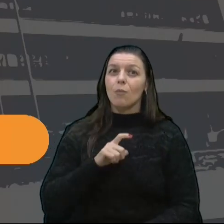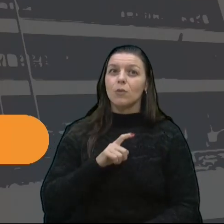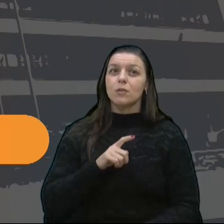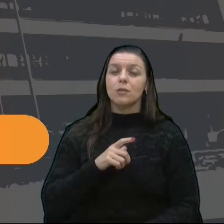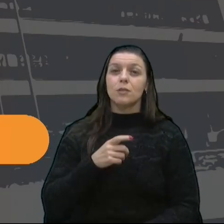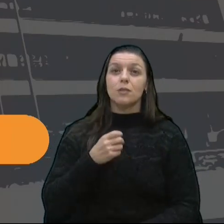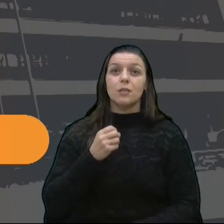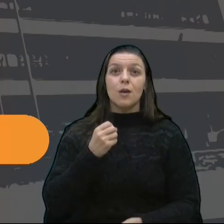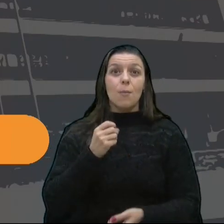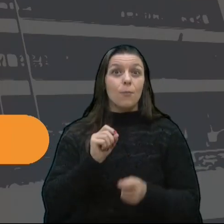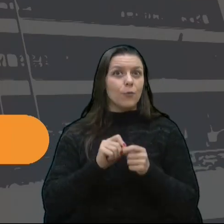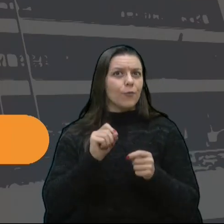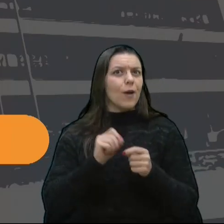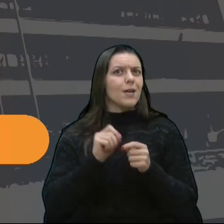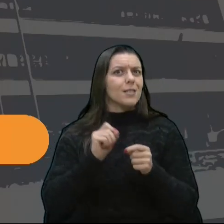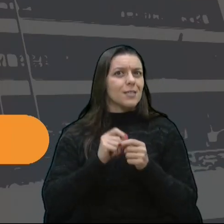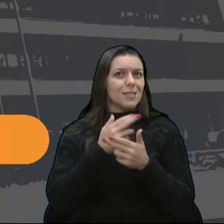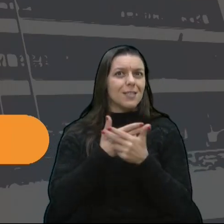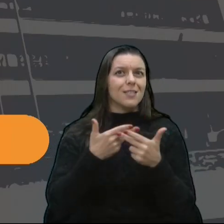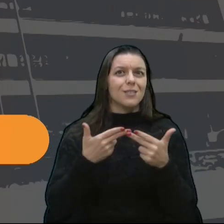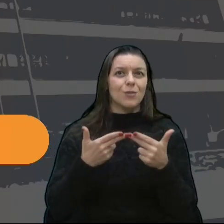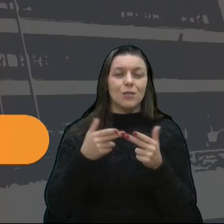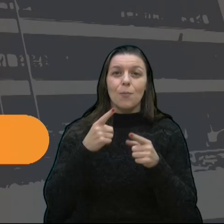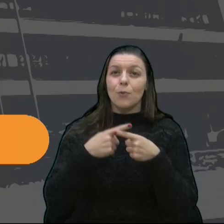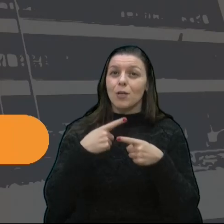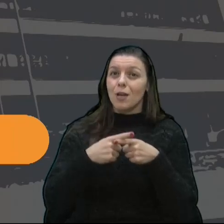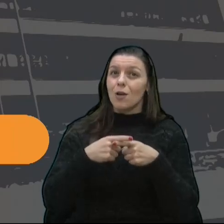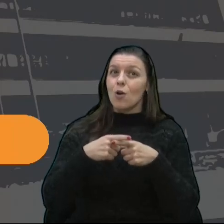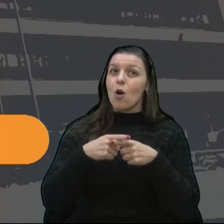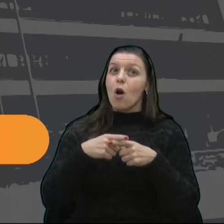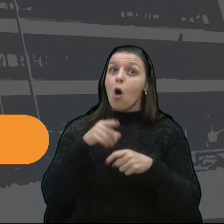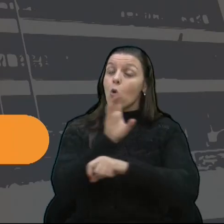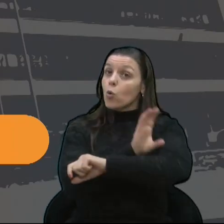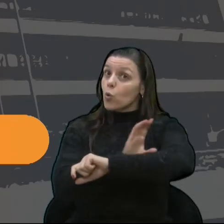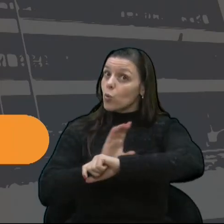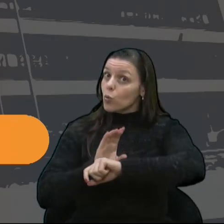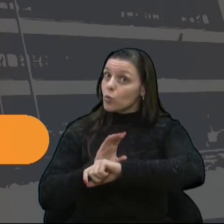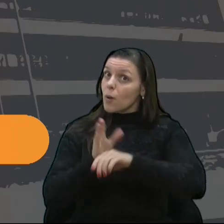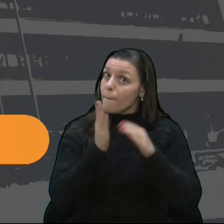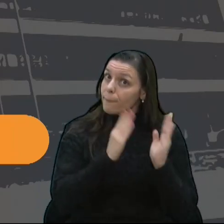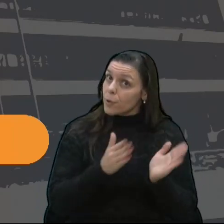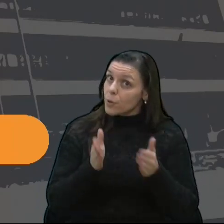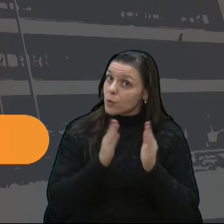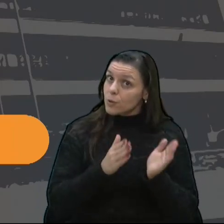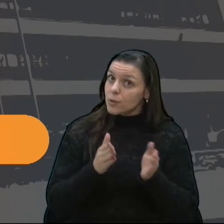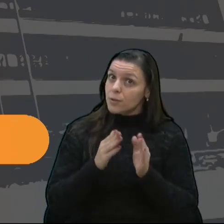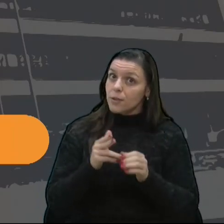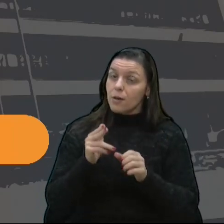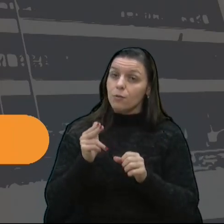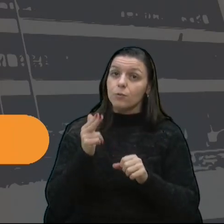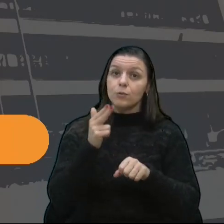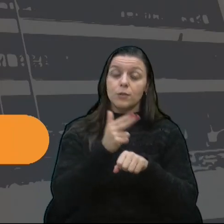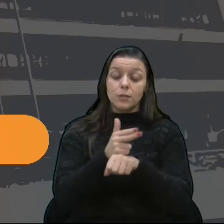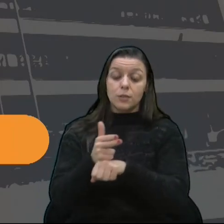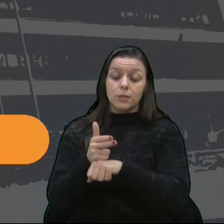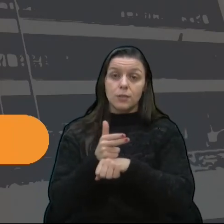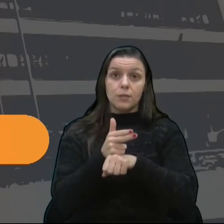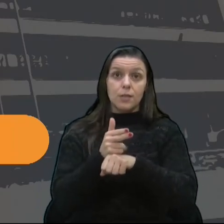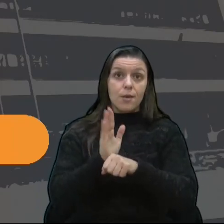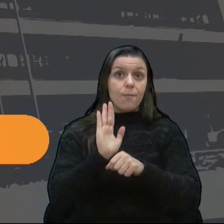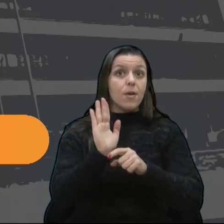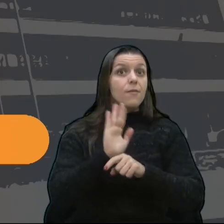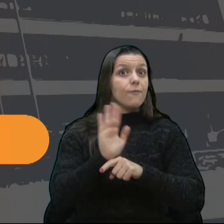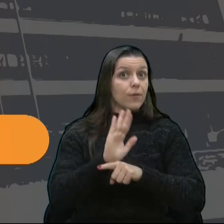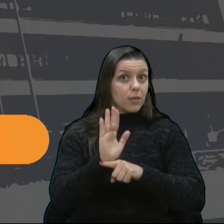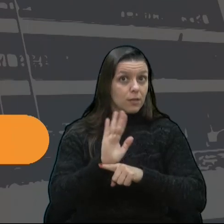por realizar, porque o nosso curso é de produção audiovisual, cinema e vídeo. E como vocês já usaram